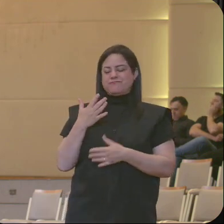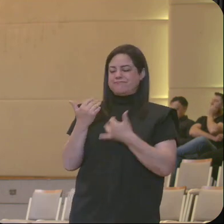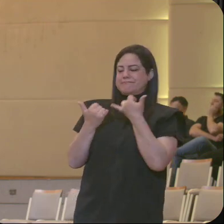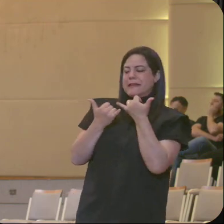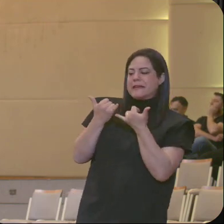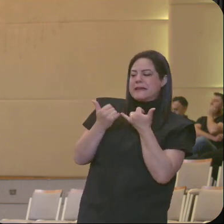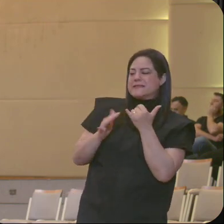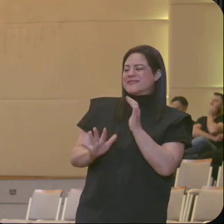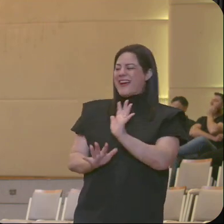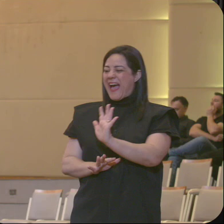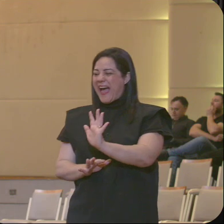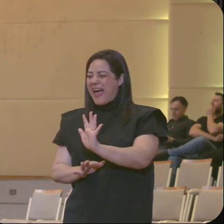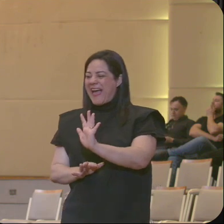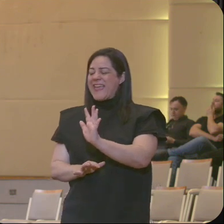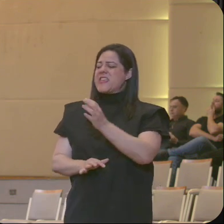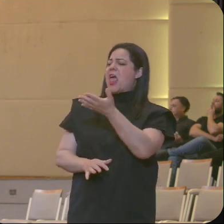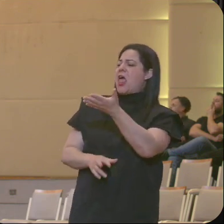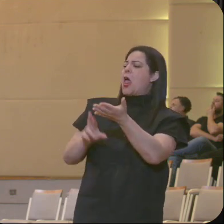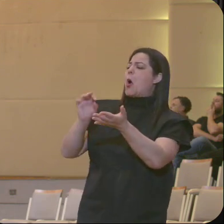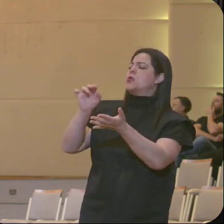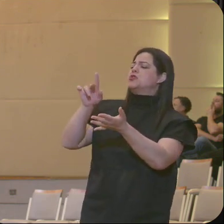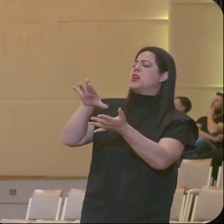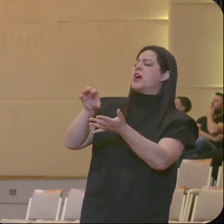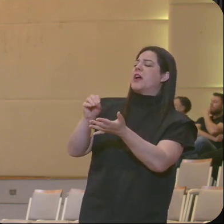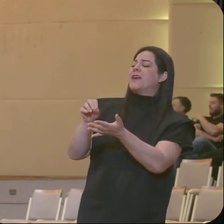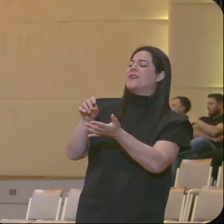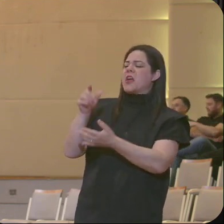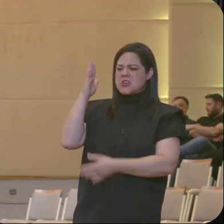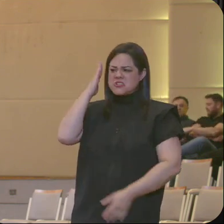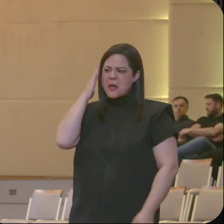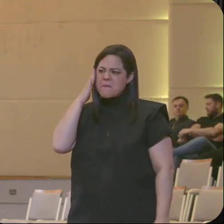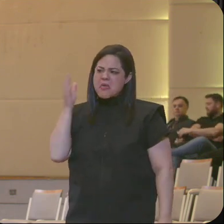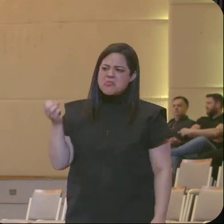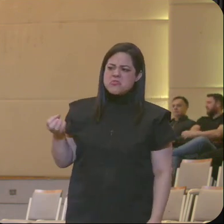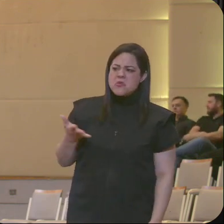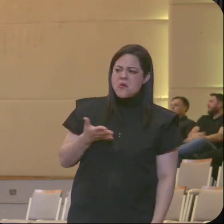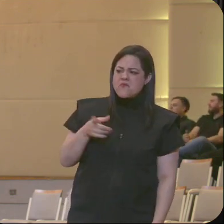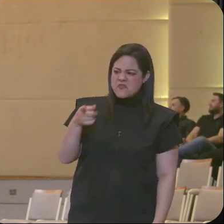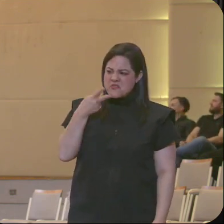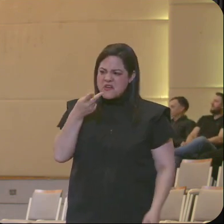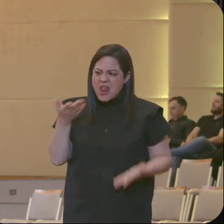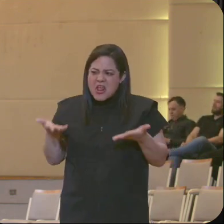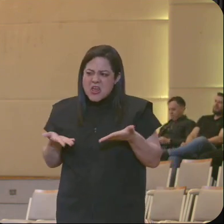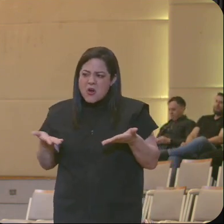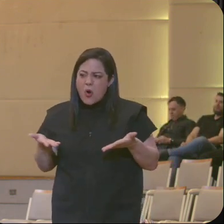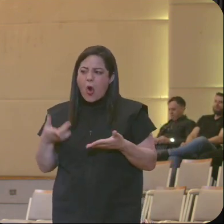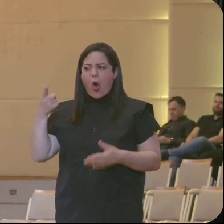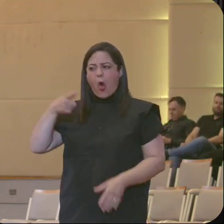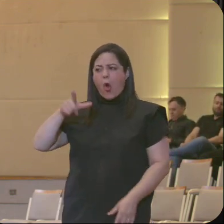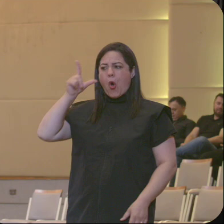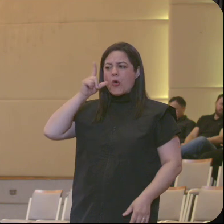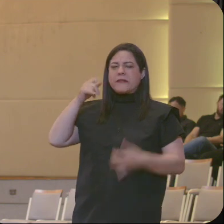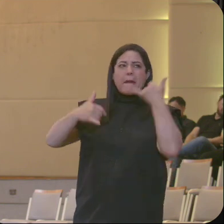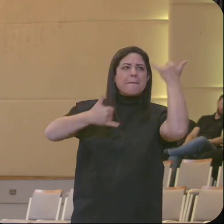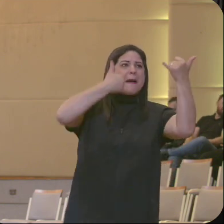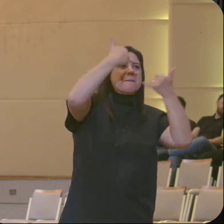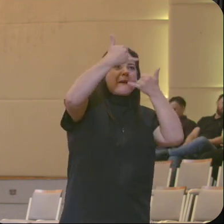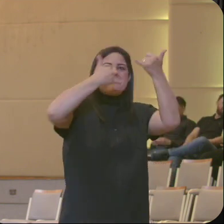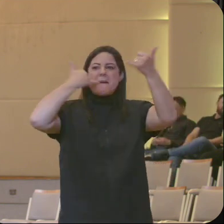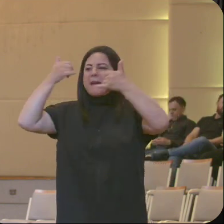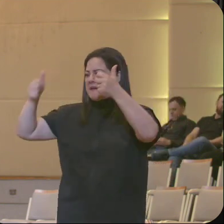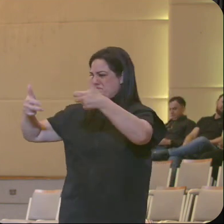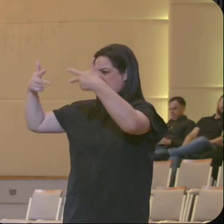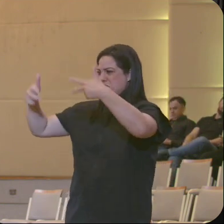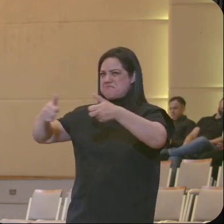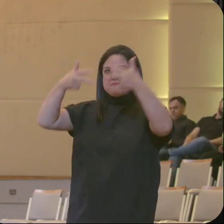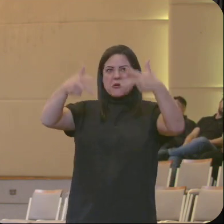como eu sempre faço. Falei, e aí, Rogério? Fiquei sabendo uma novidade, está falando, ontem ligou para todo mundo, fez chamada de